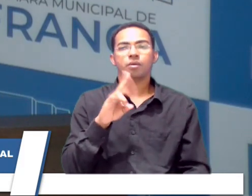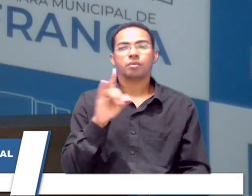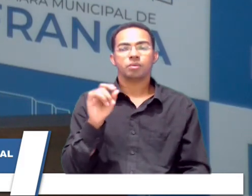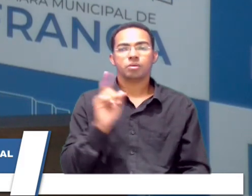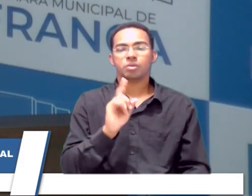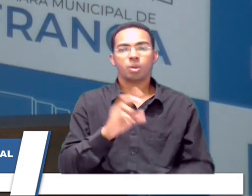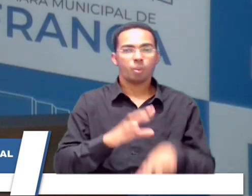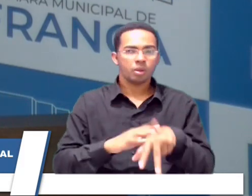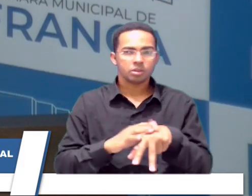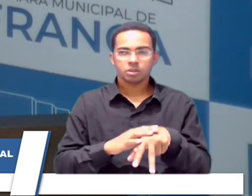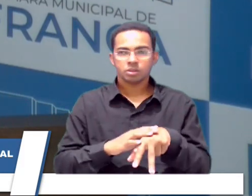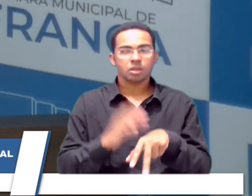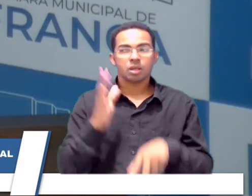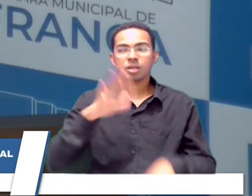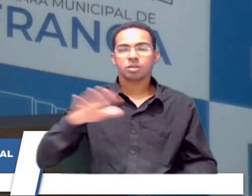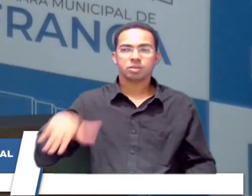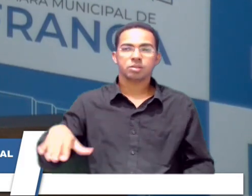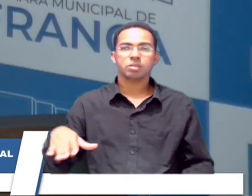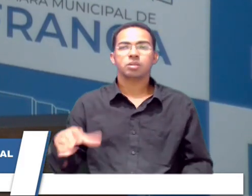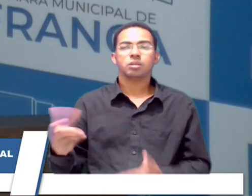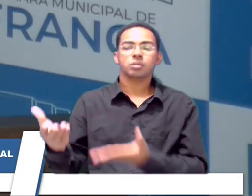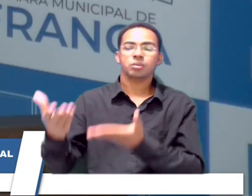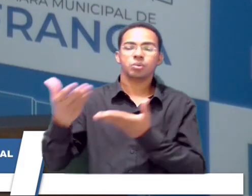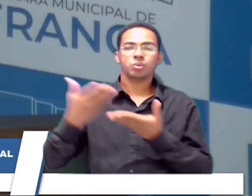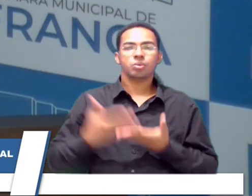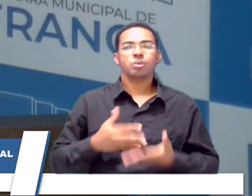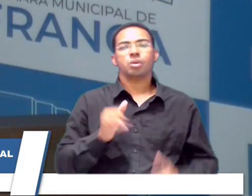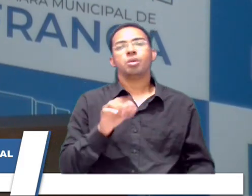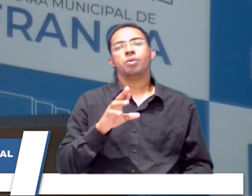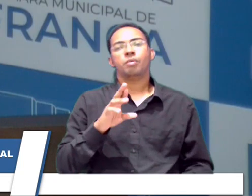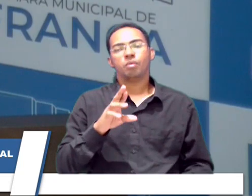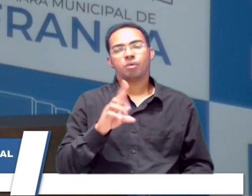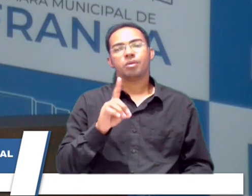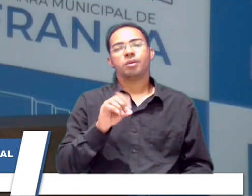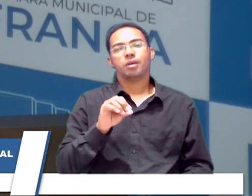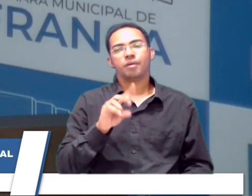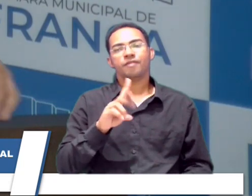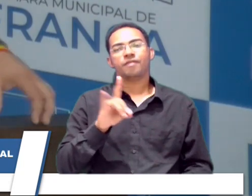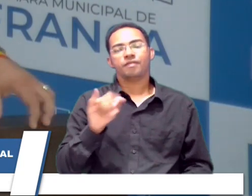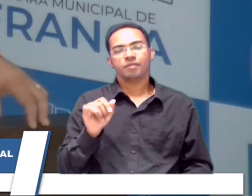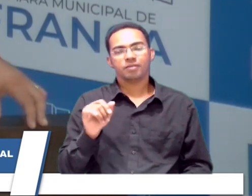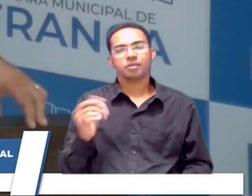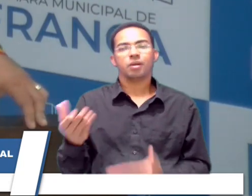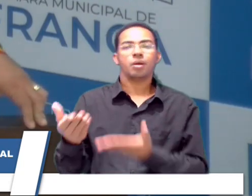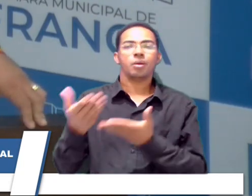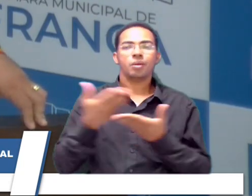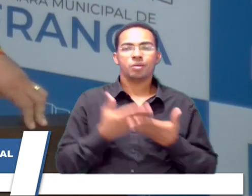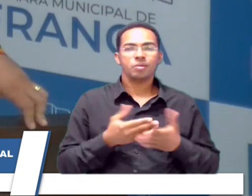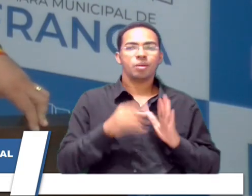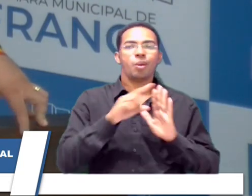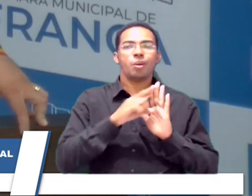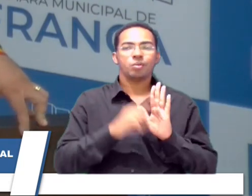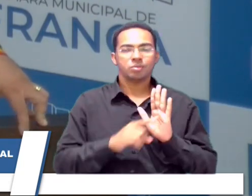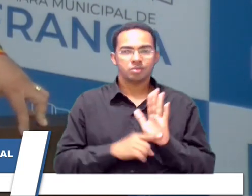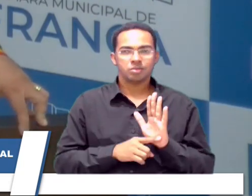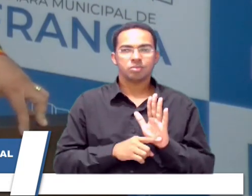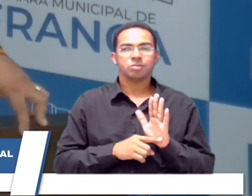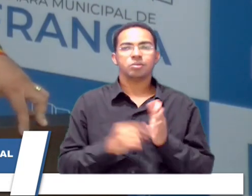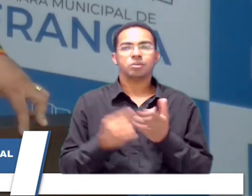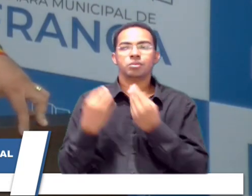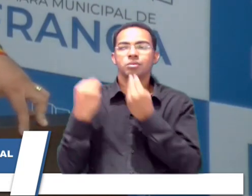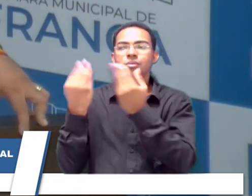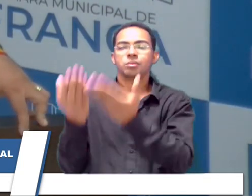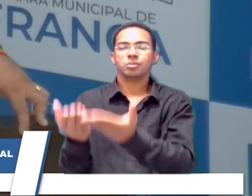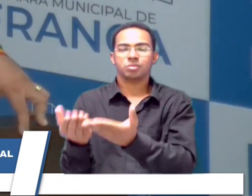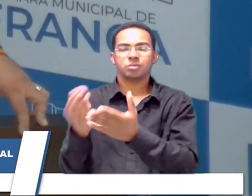Todas essas crianças são beneficiárias da Flor da Vida. Então, elas se beneficiam das atividades que a Flor da Vida